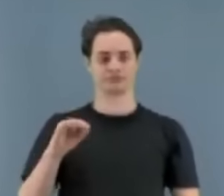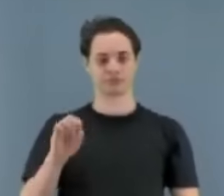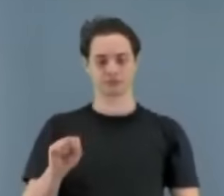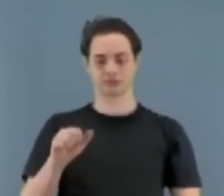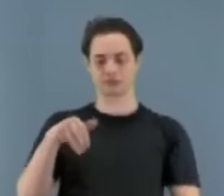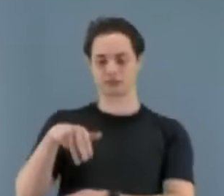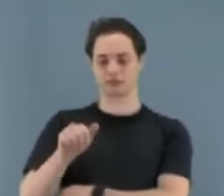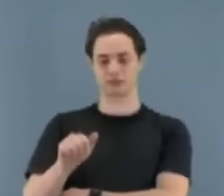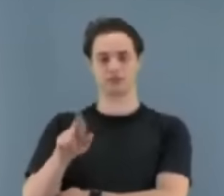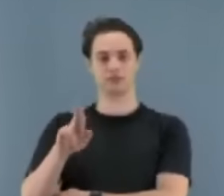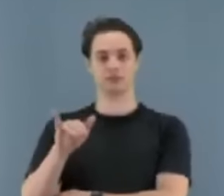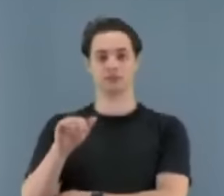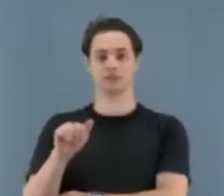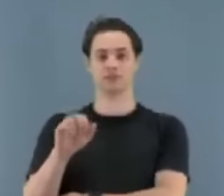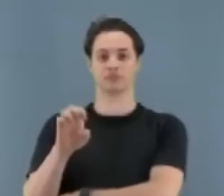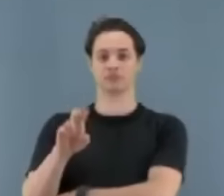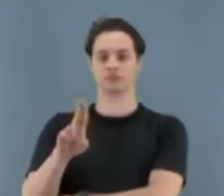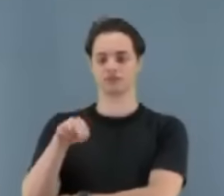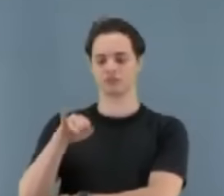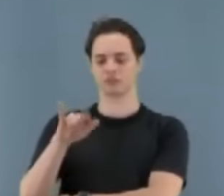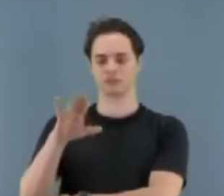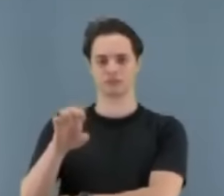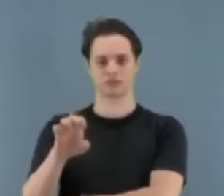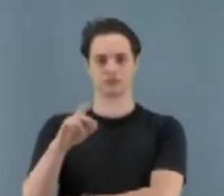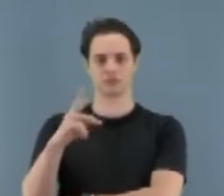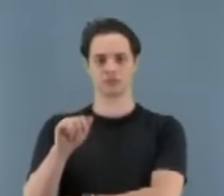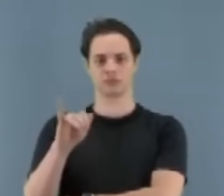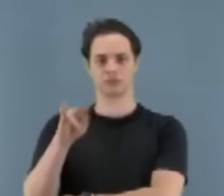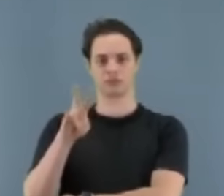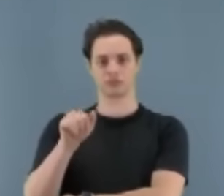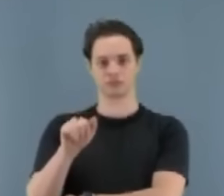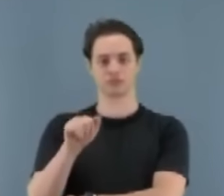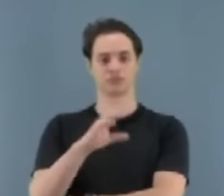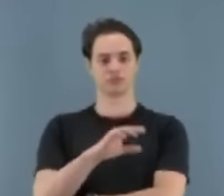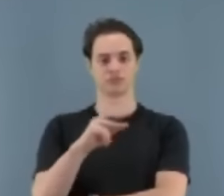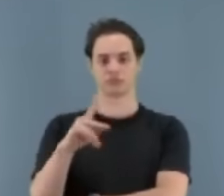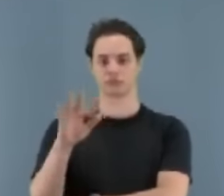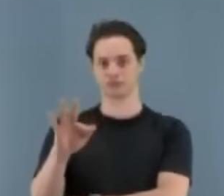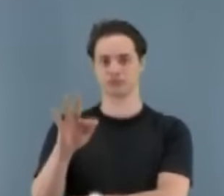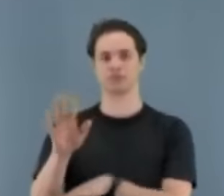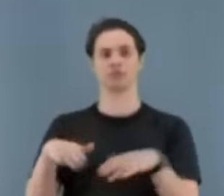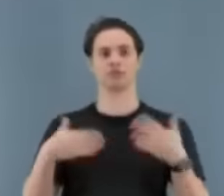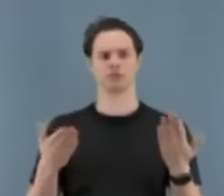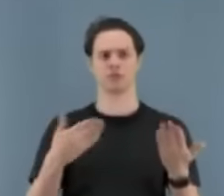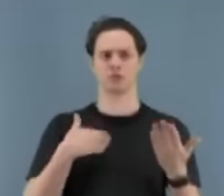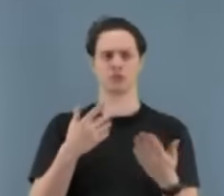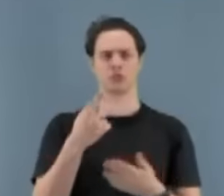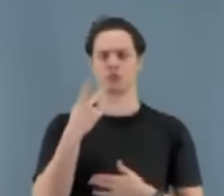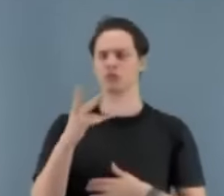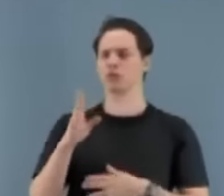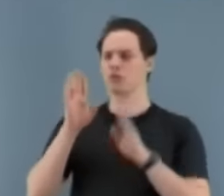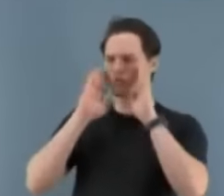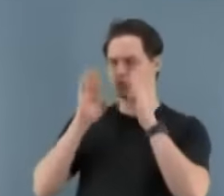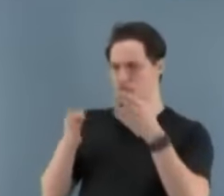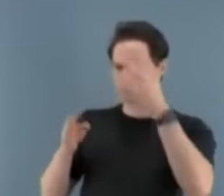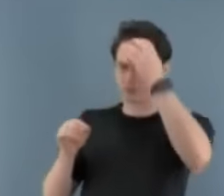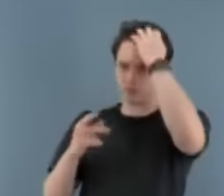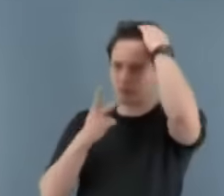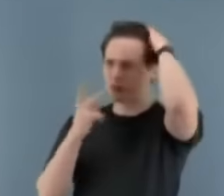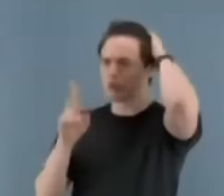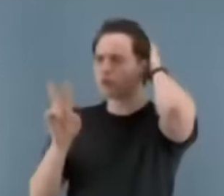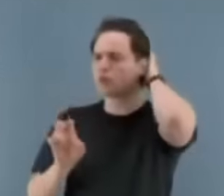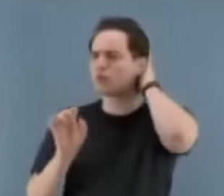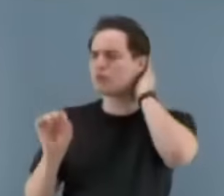Eunice Paiva de Novaes, CPF e tal. O senhor está se referindo a essa... Eu peço desculpa que